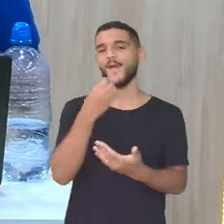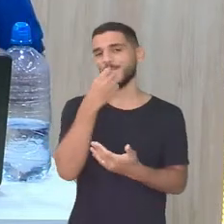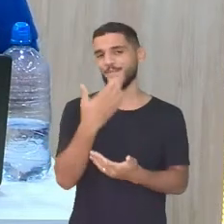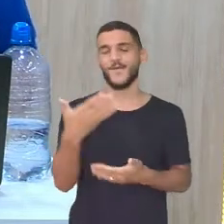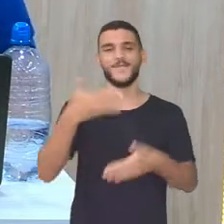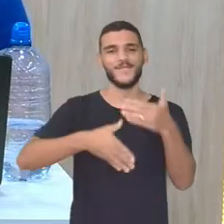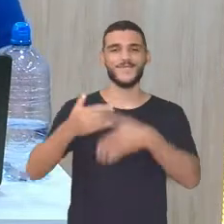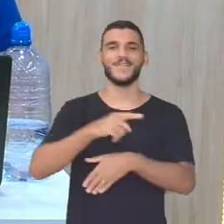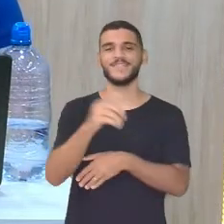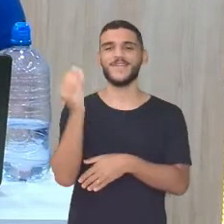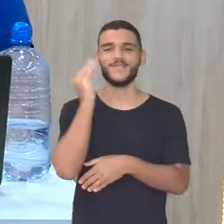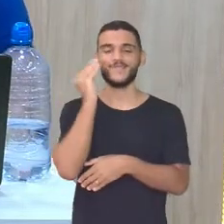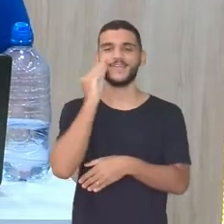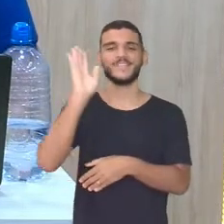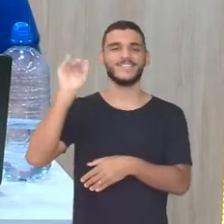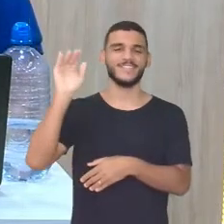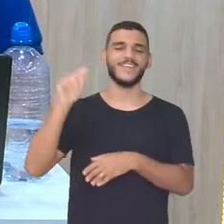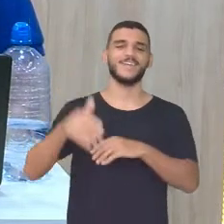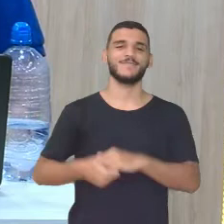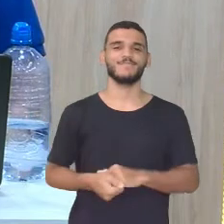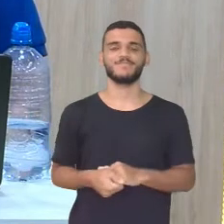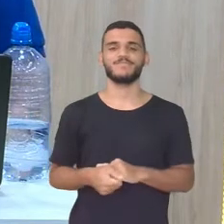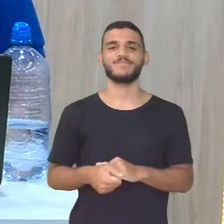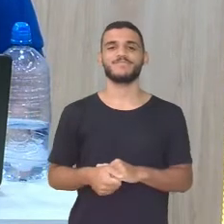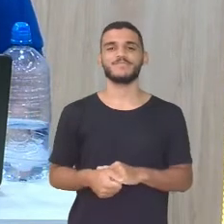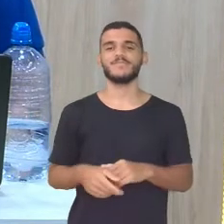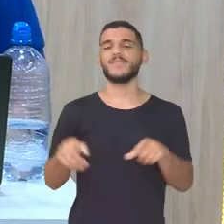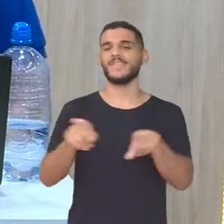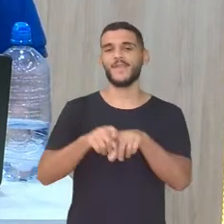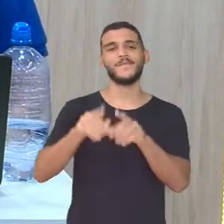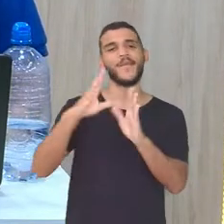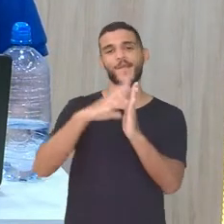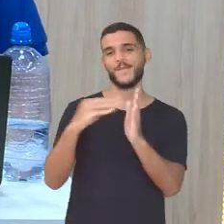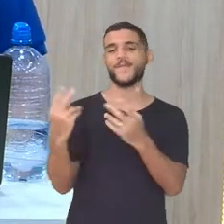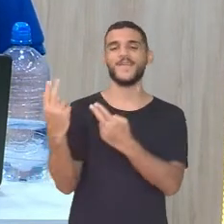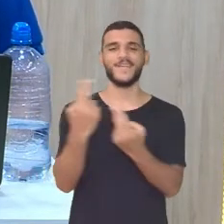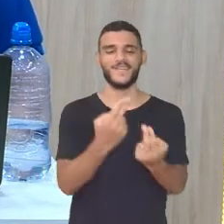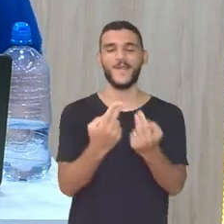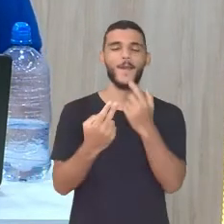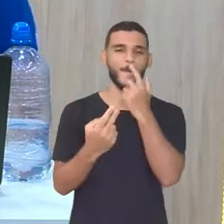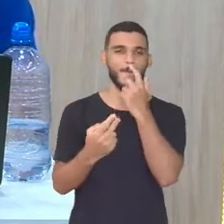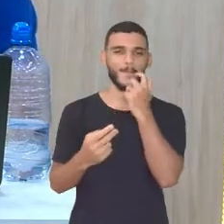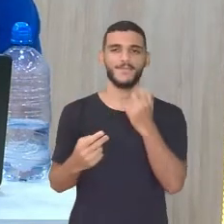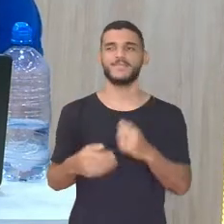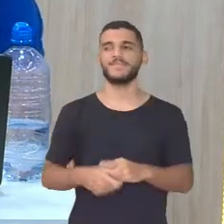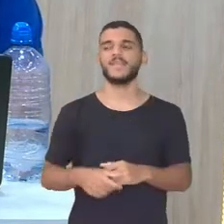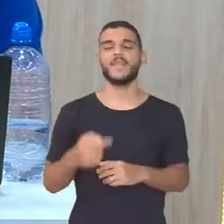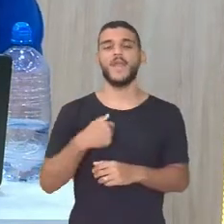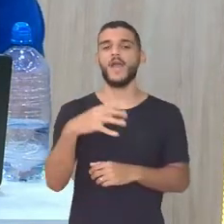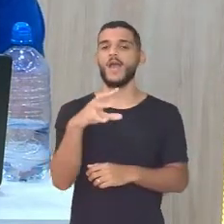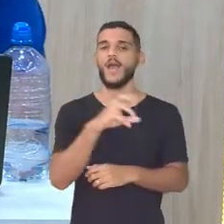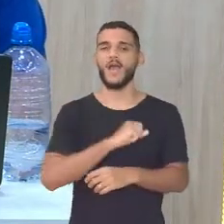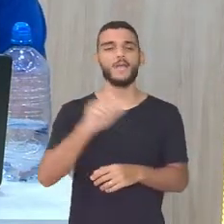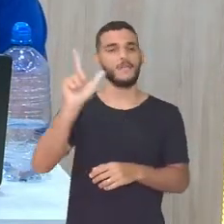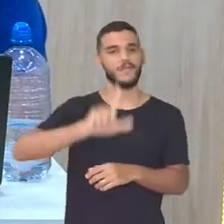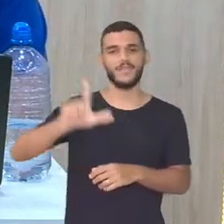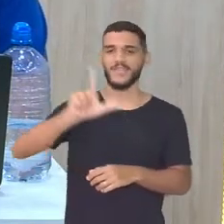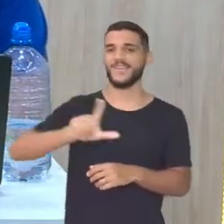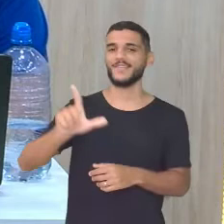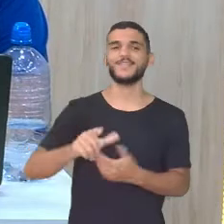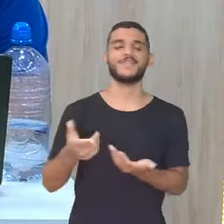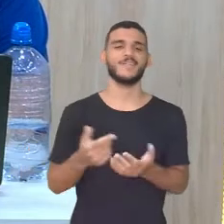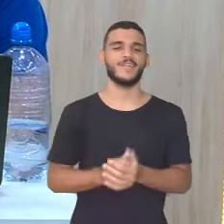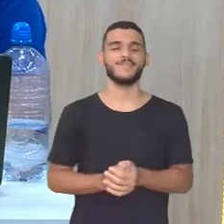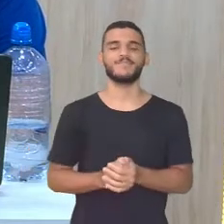aqui. Um beijo, até a próxima. É isso, minha gente. Faço das palavras da professora Camille as minhas próprias. Eu amo falar sobre literatura, sou muito suspeita, né, professora